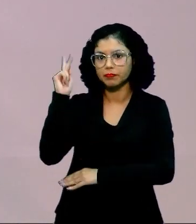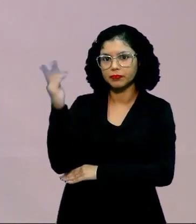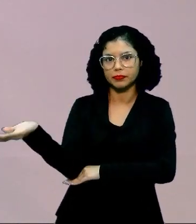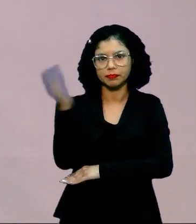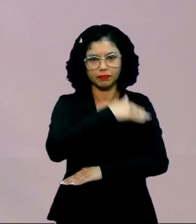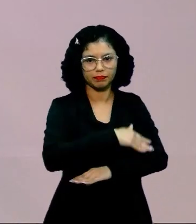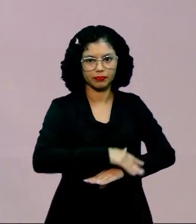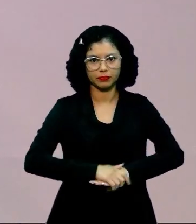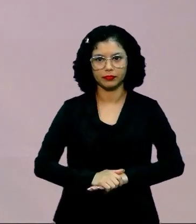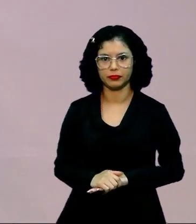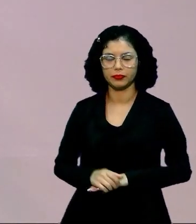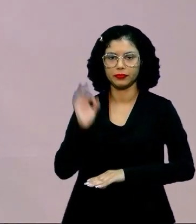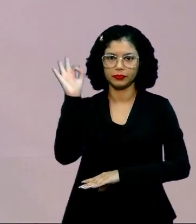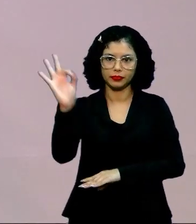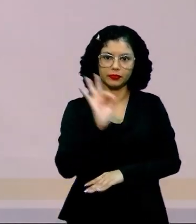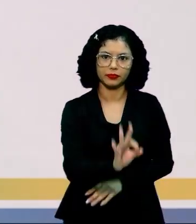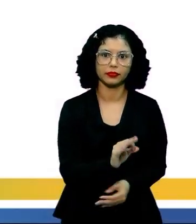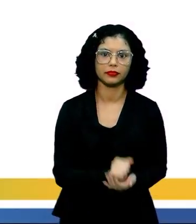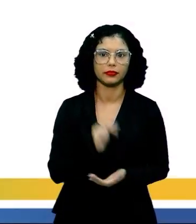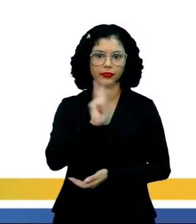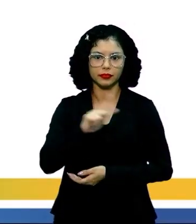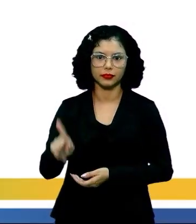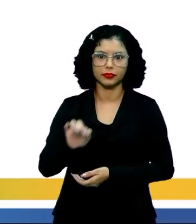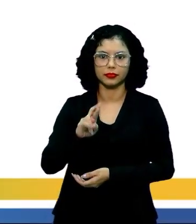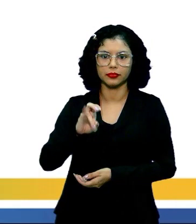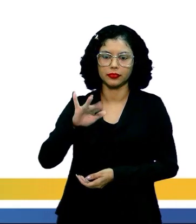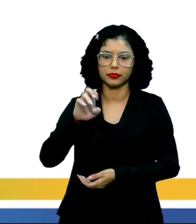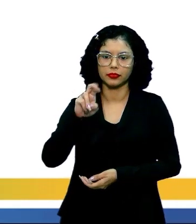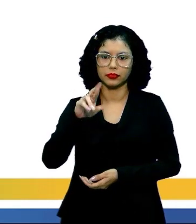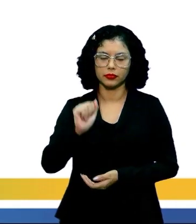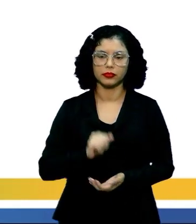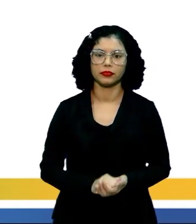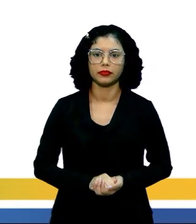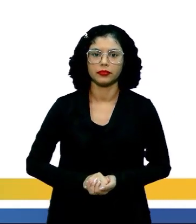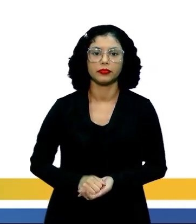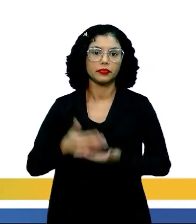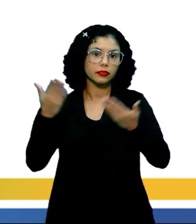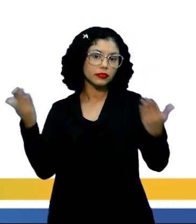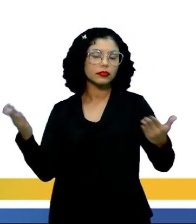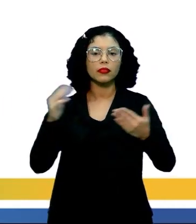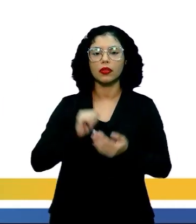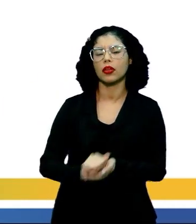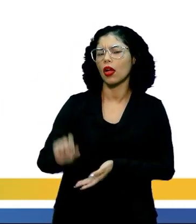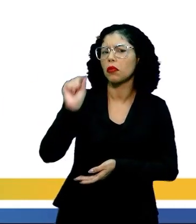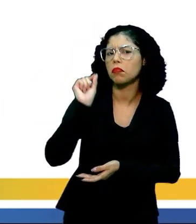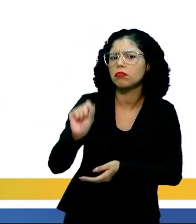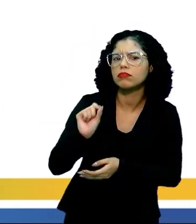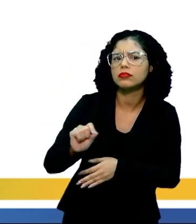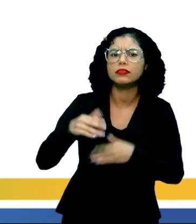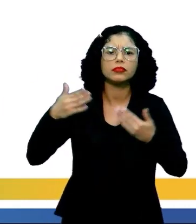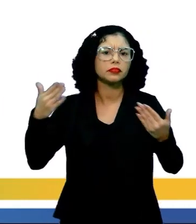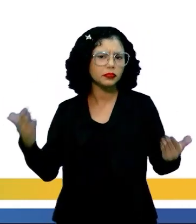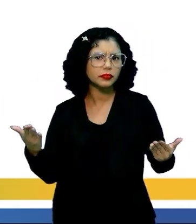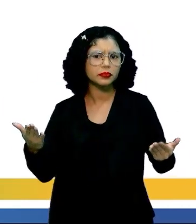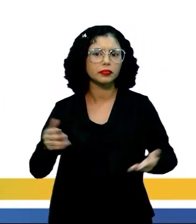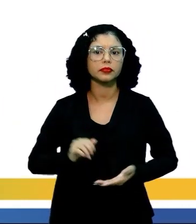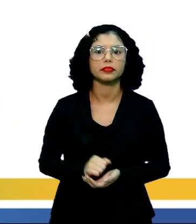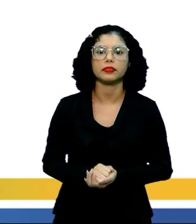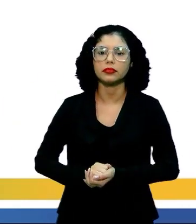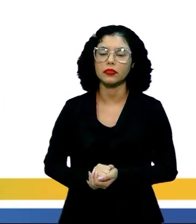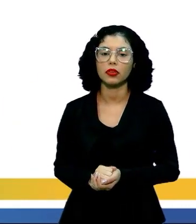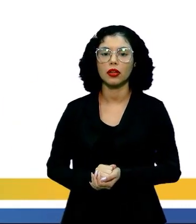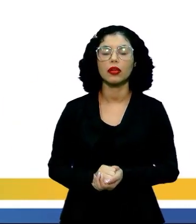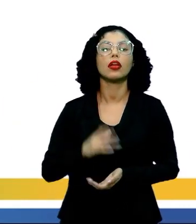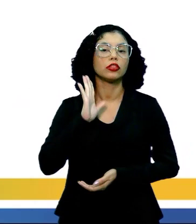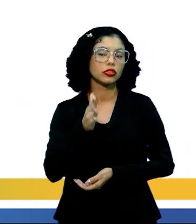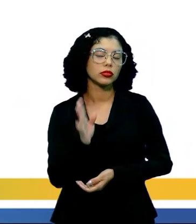Então, vamos lá? Porcentagem, professor Emerson, ok? Então, o que é porcentagem? Você